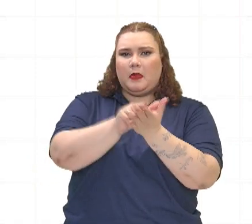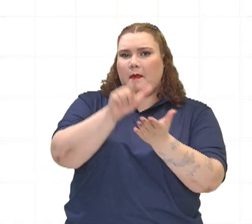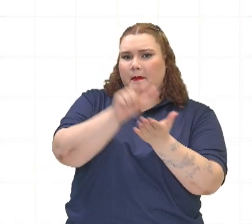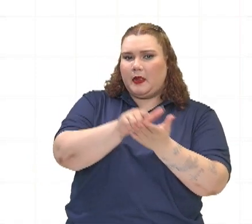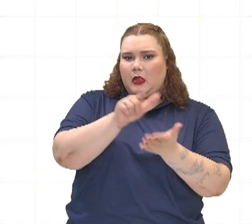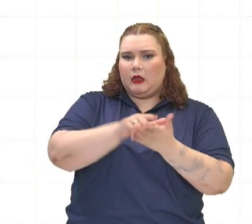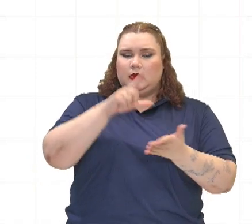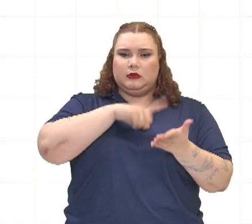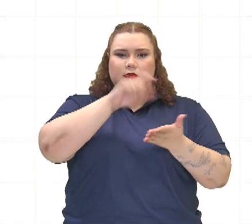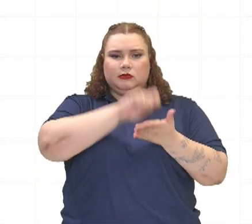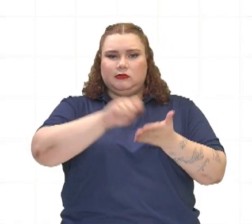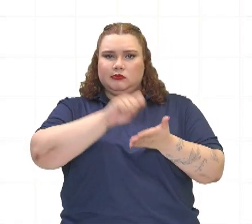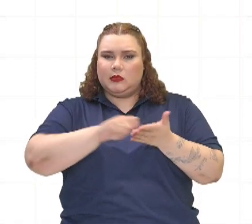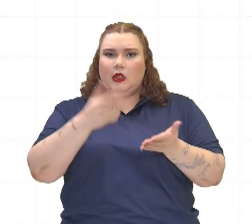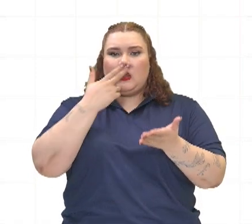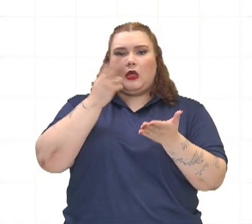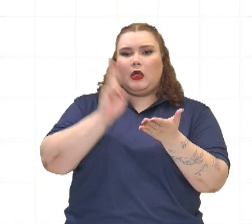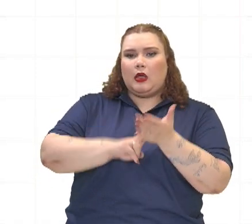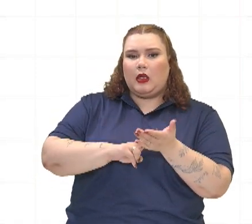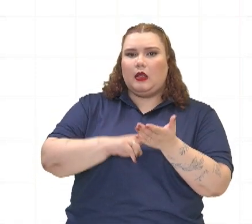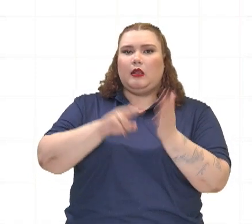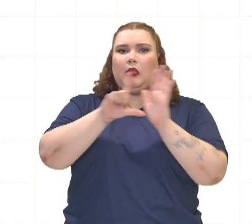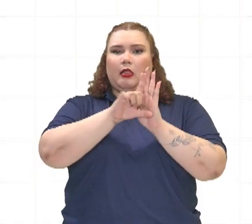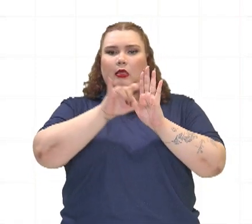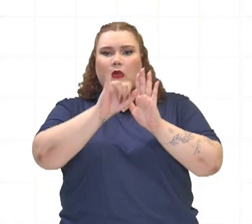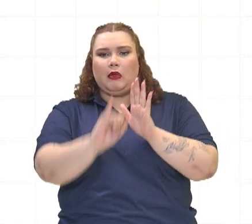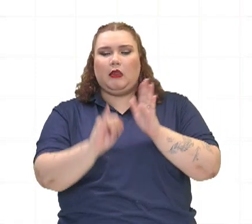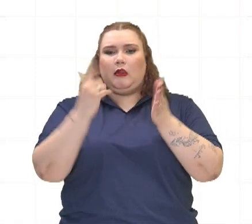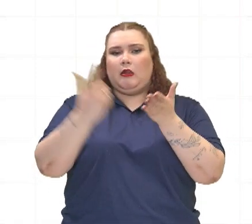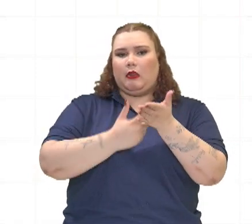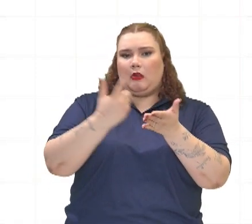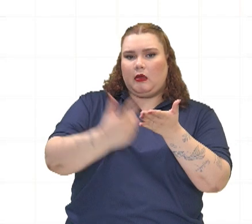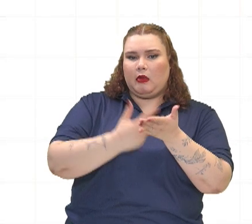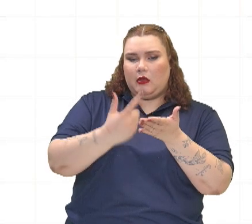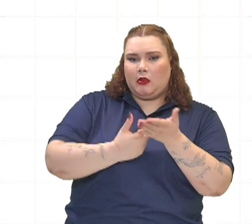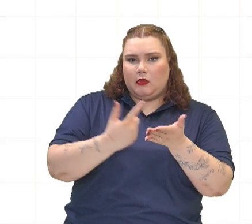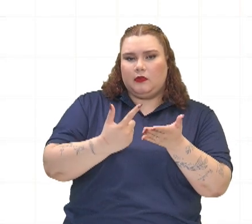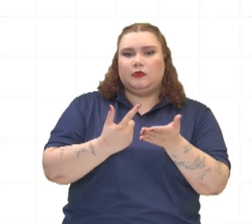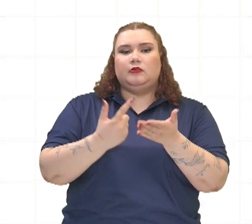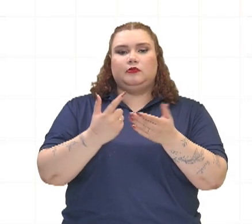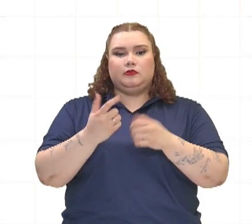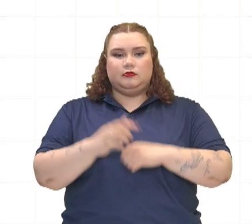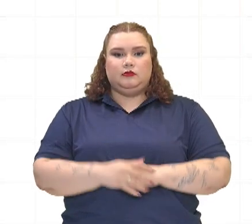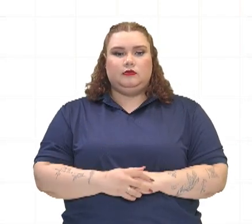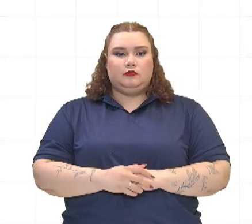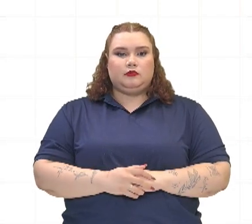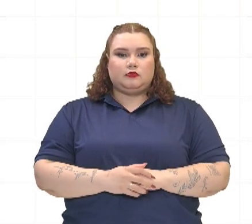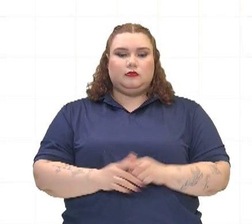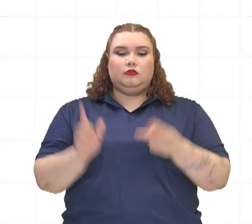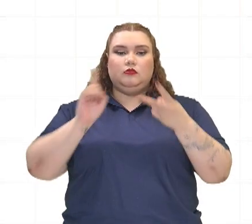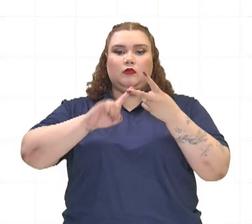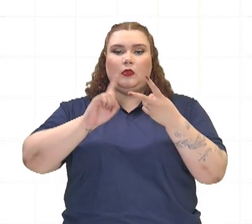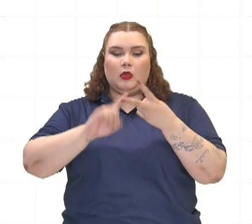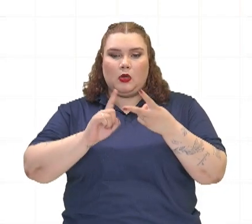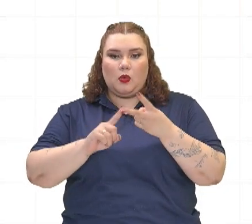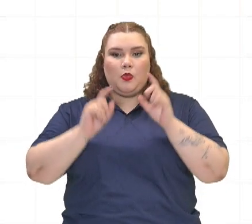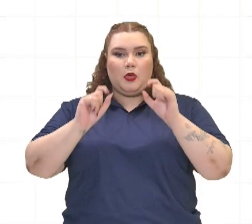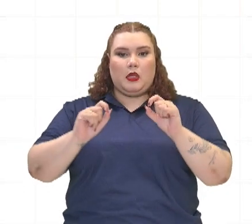papéis que têm coisas escritas, como cartas, leis, livros. Você tem os